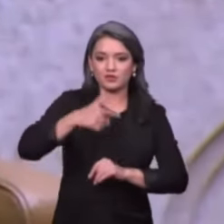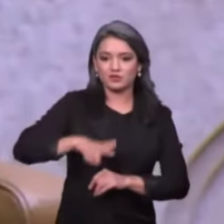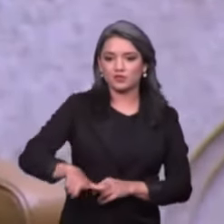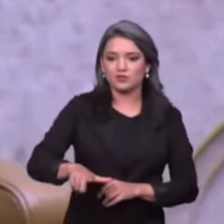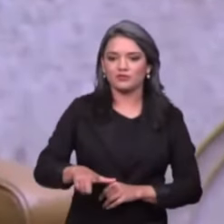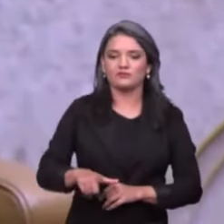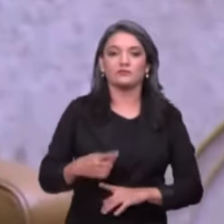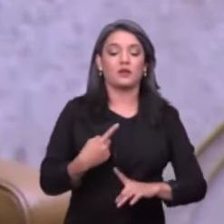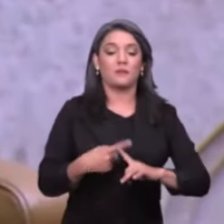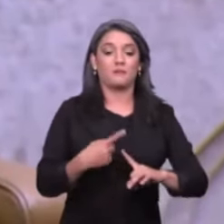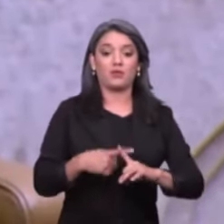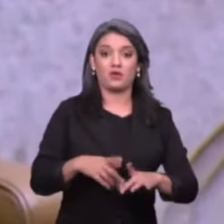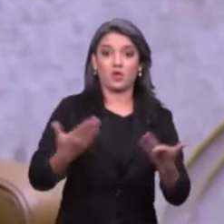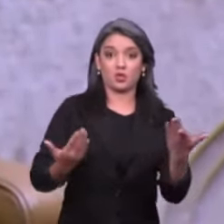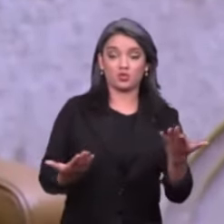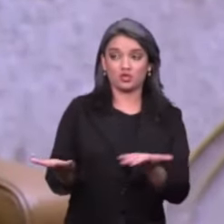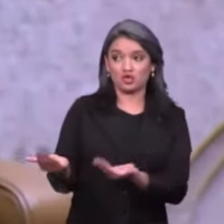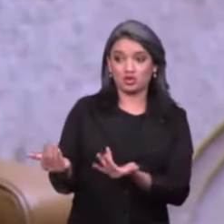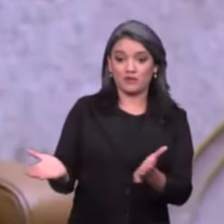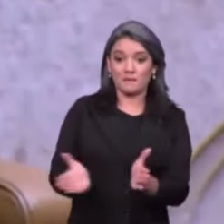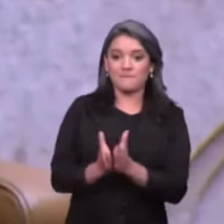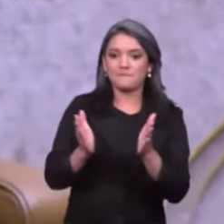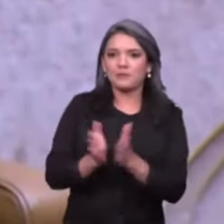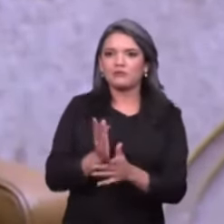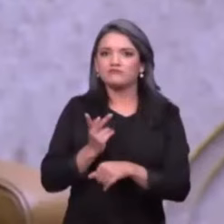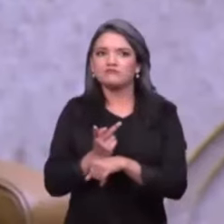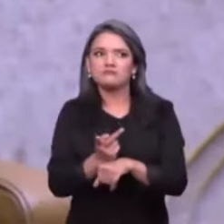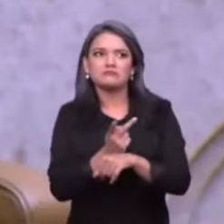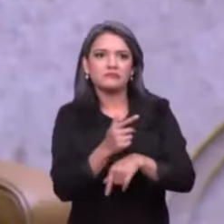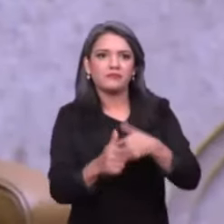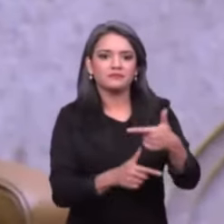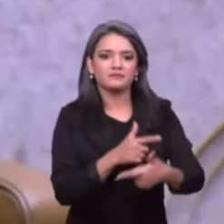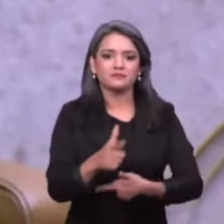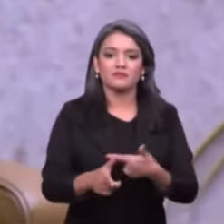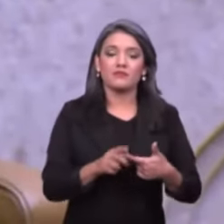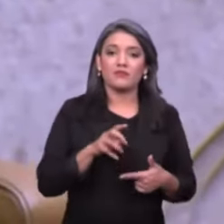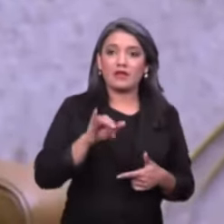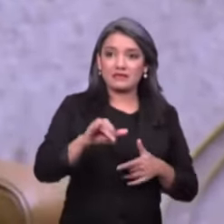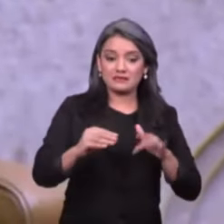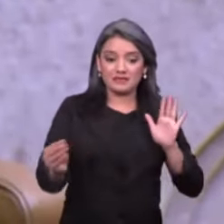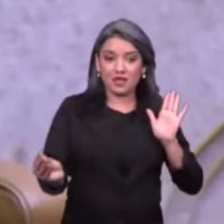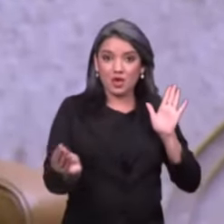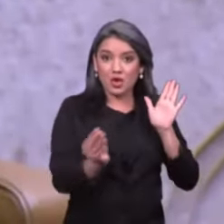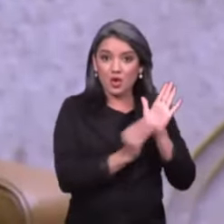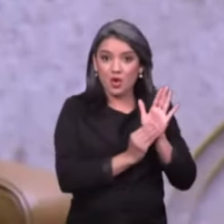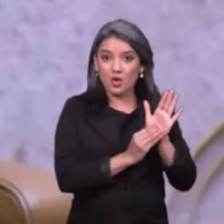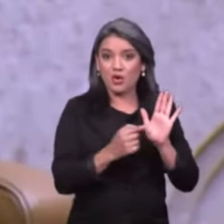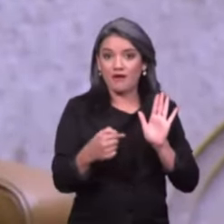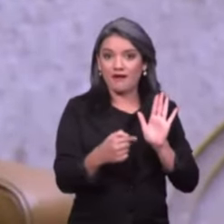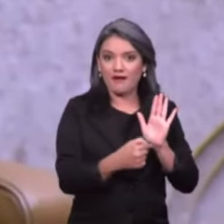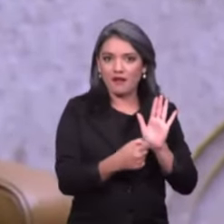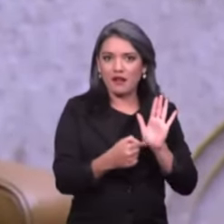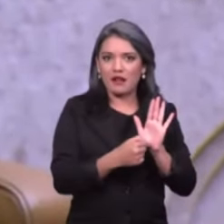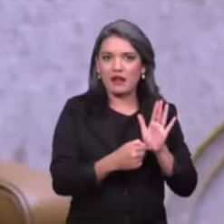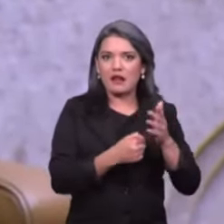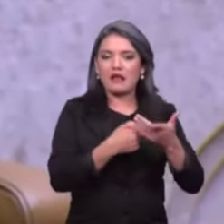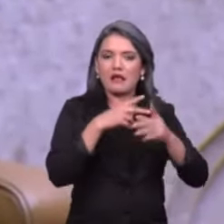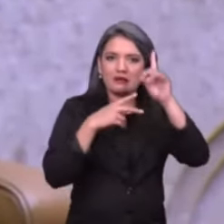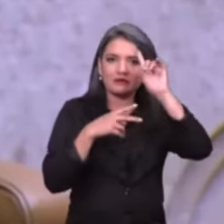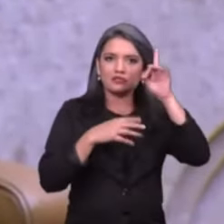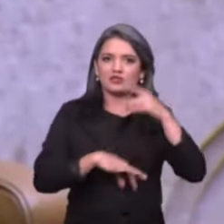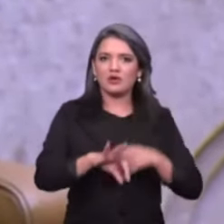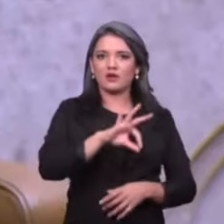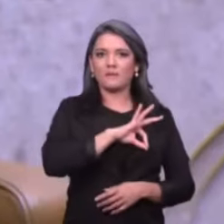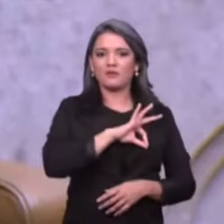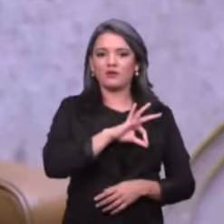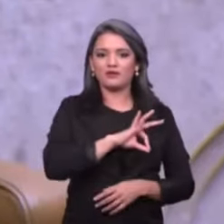procurando emprego, se constar da certidão de antecedentes dele que ele não é mais primário, ele tem uma dificuldade a mais